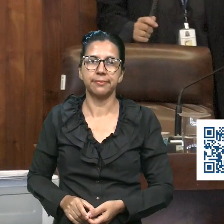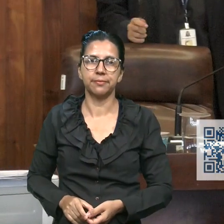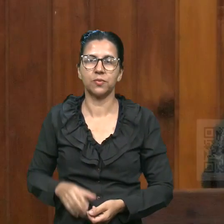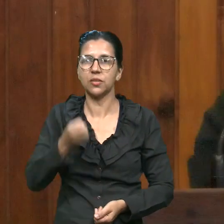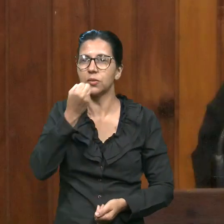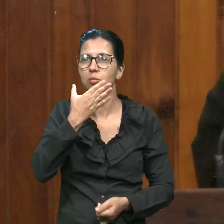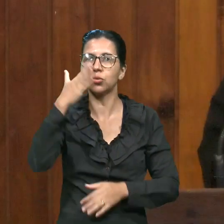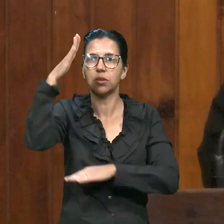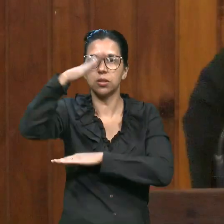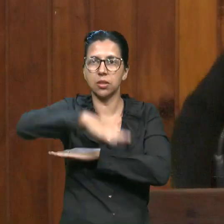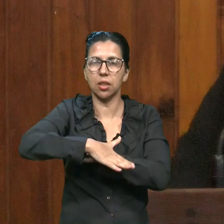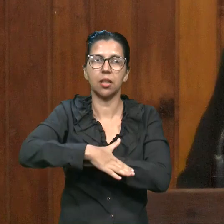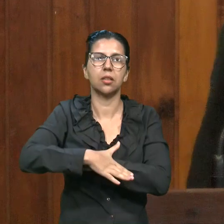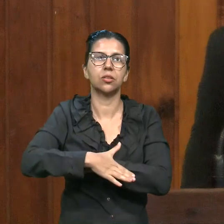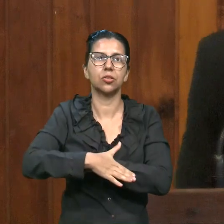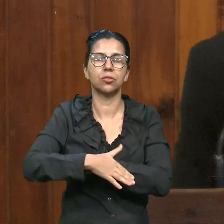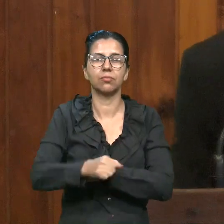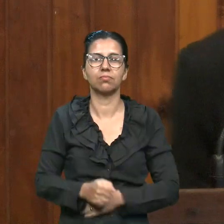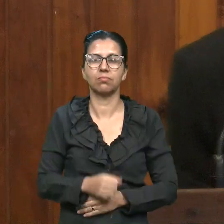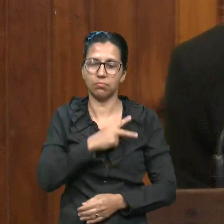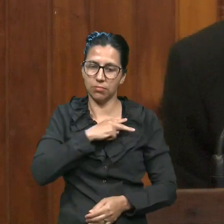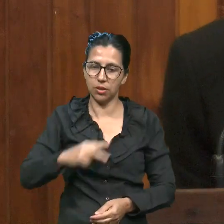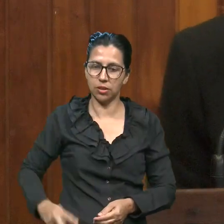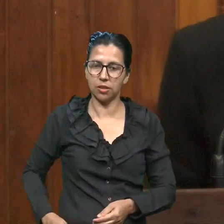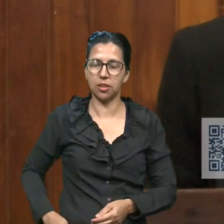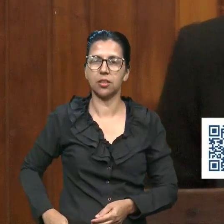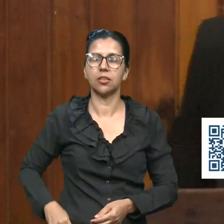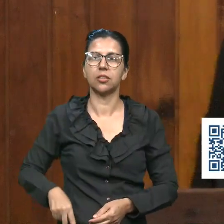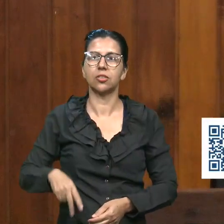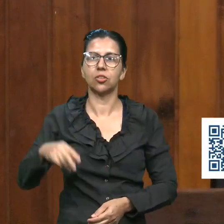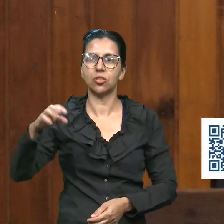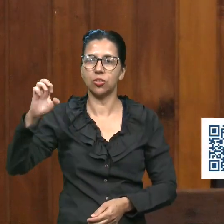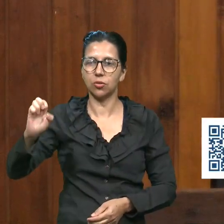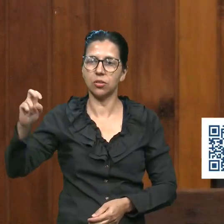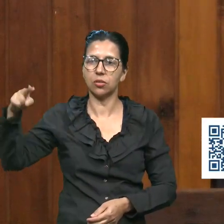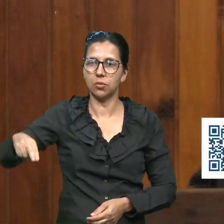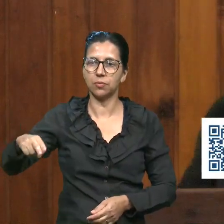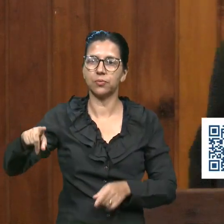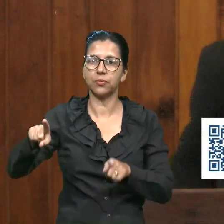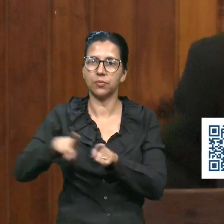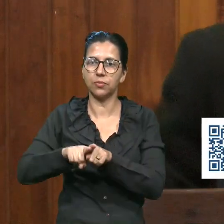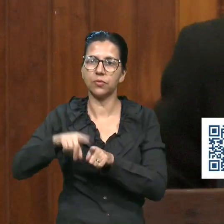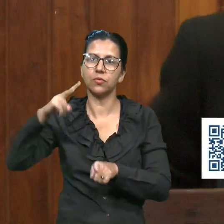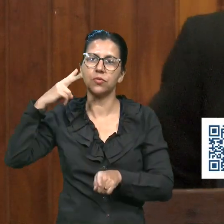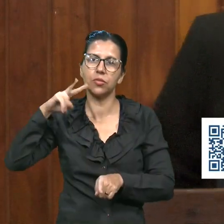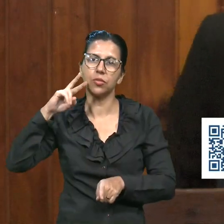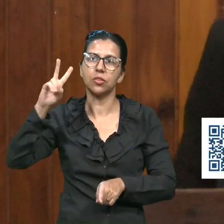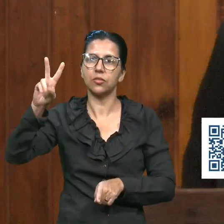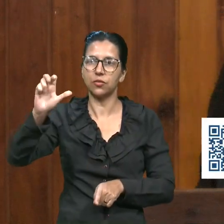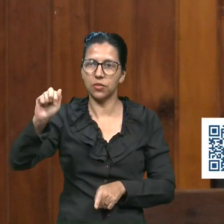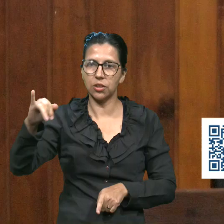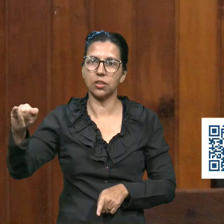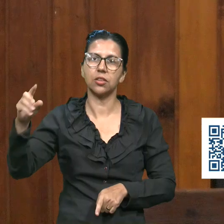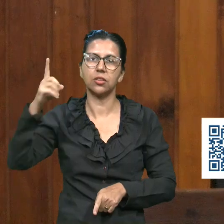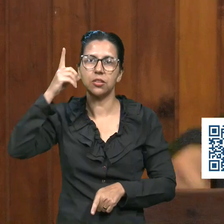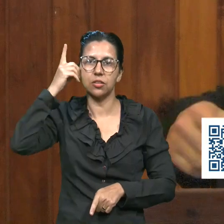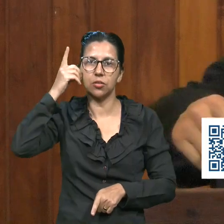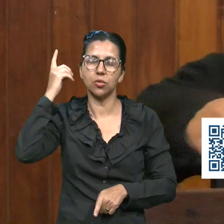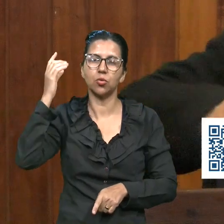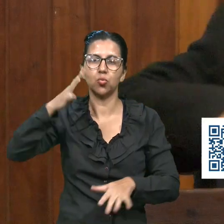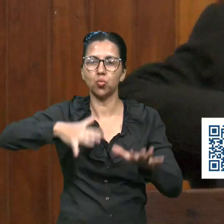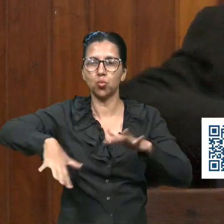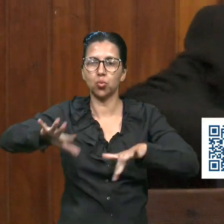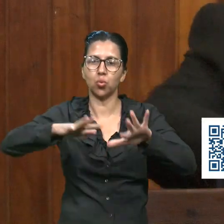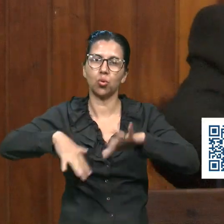Boa tarde a todos. Gostaria de saudar o excelentíssimo presidente Eduardo Nascimento, vereadora Maria Ramos, vereador professor Daniel, demais vereadores, a